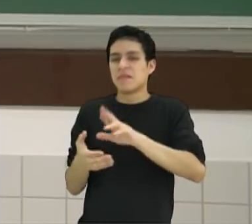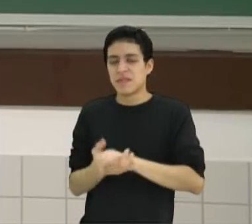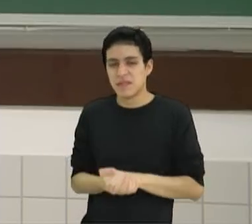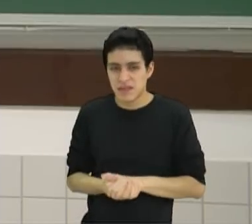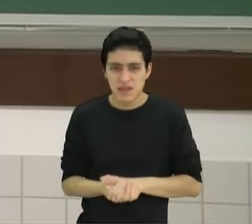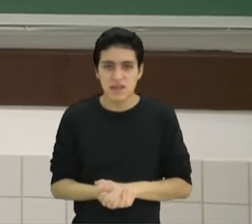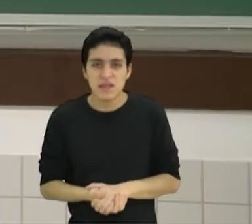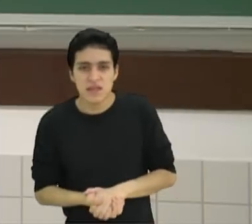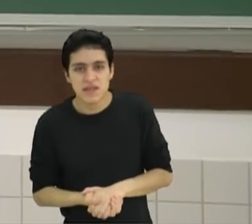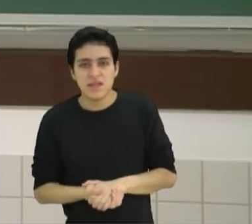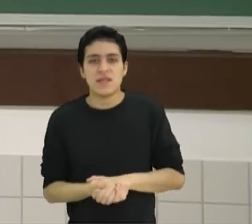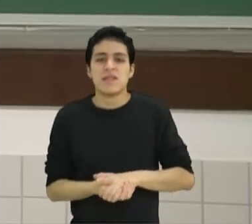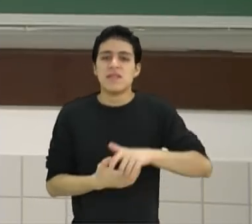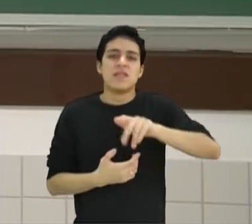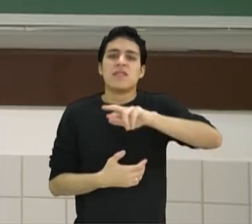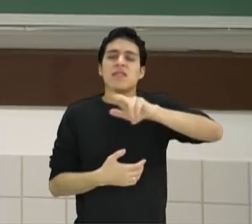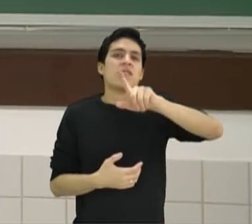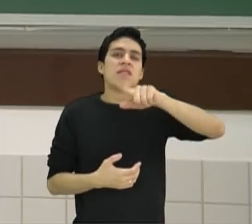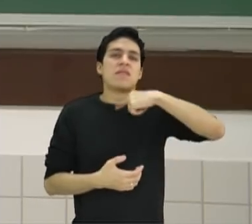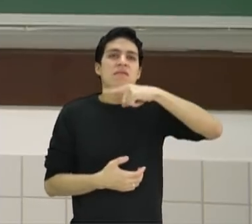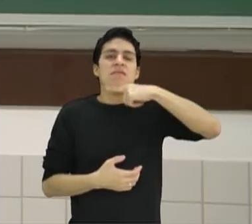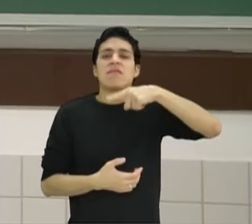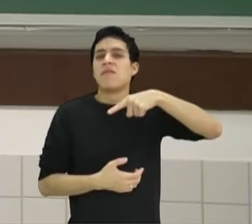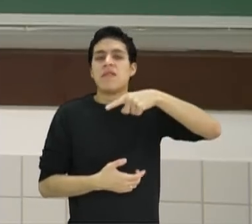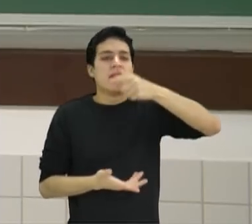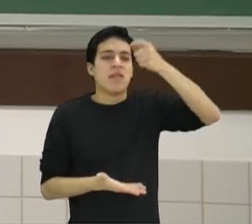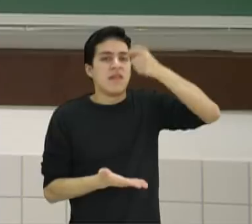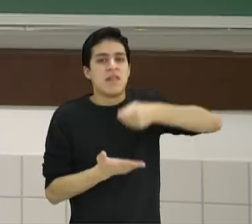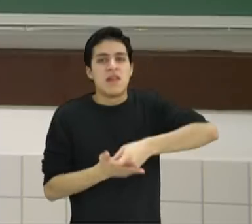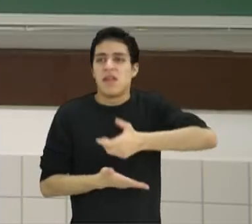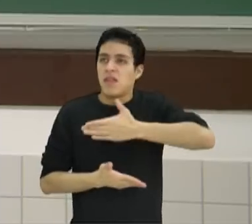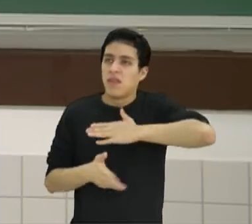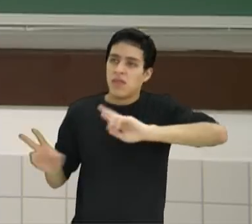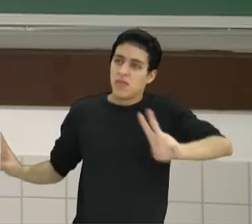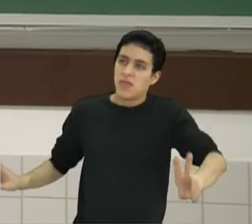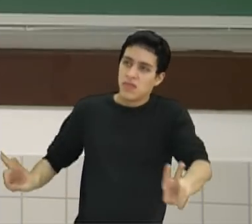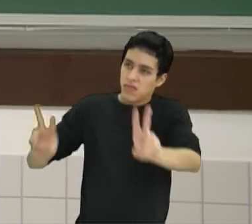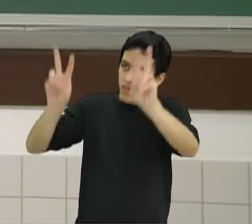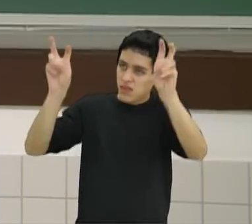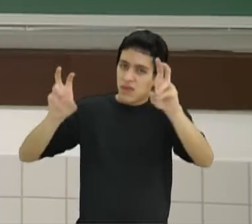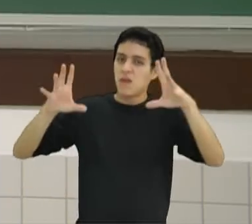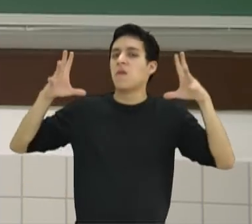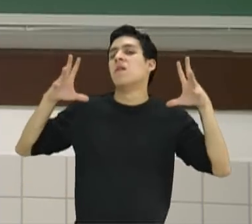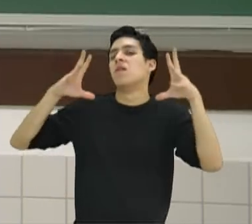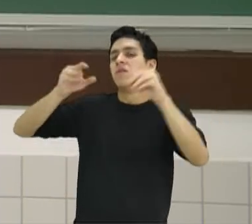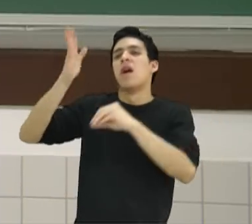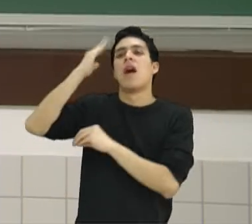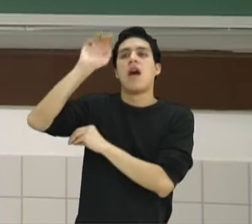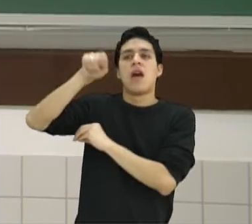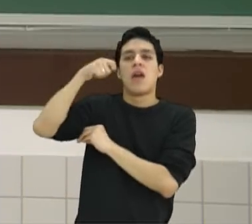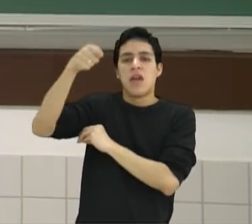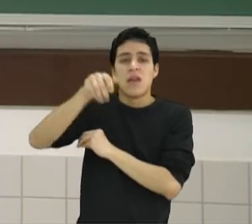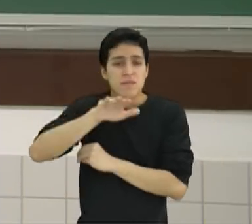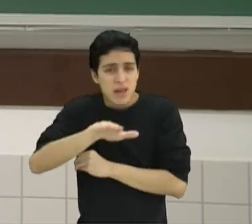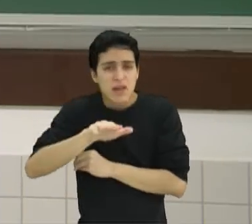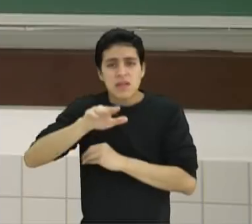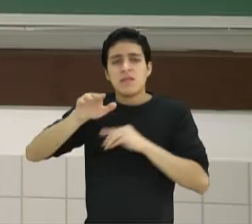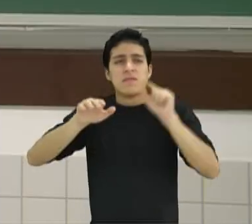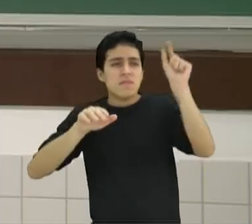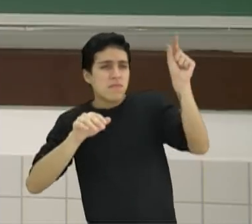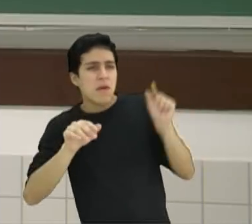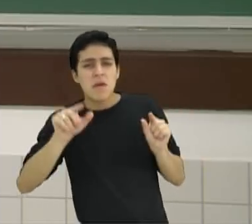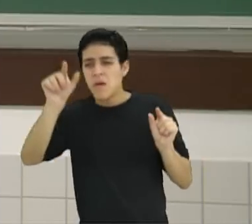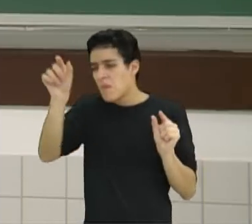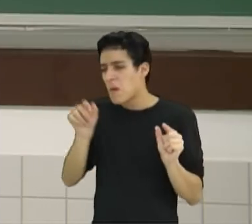Se você, ninguém é obrigado a gostar de determinado assunto, de saber tudo sobre aquele assunto, mas um pouco de cada coisa